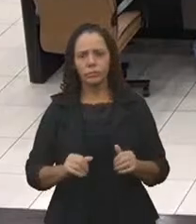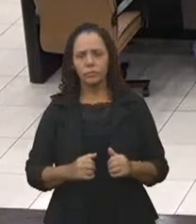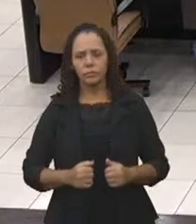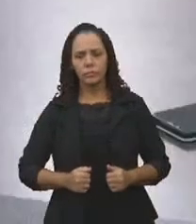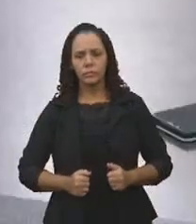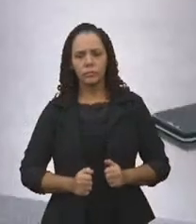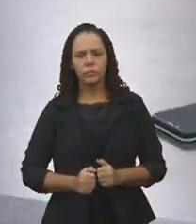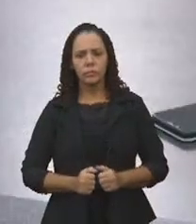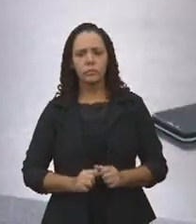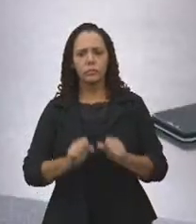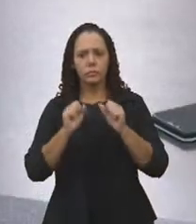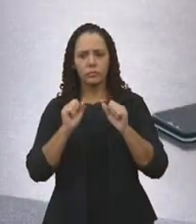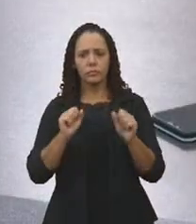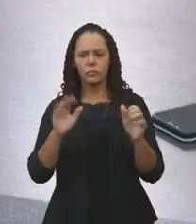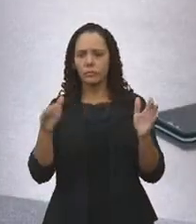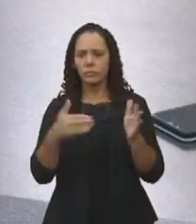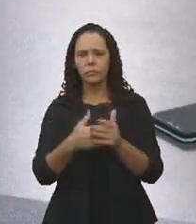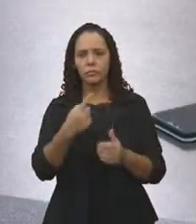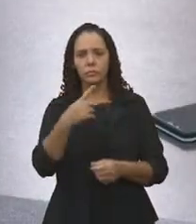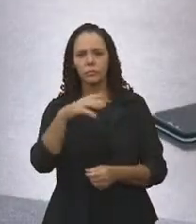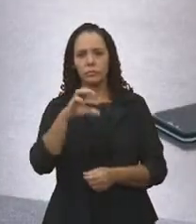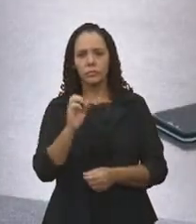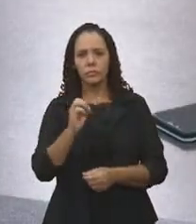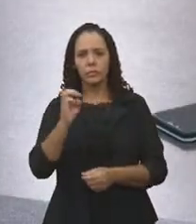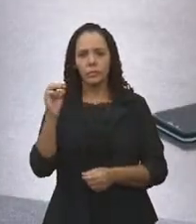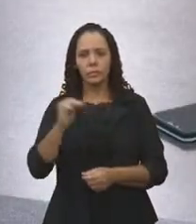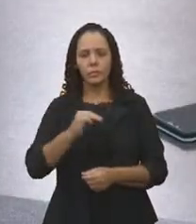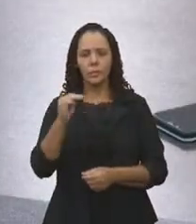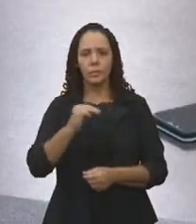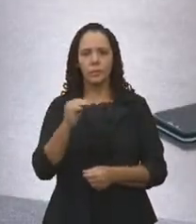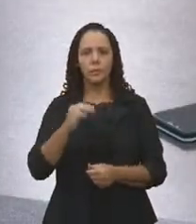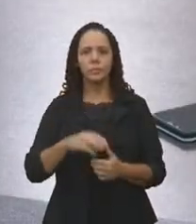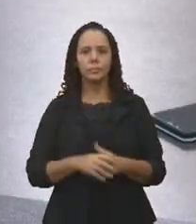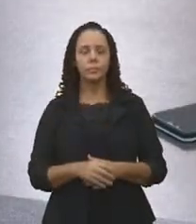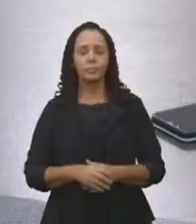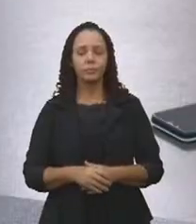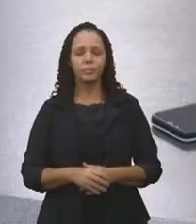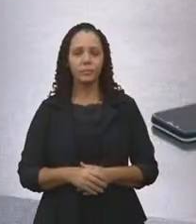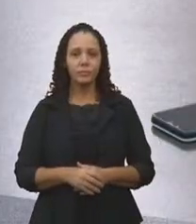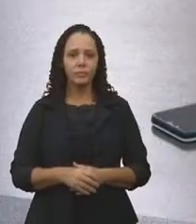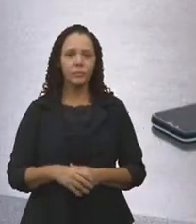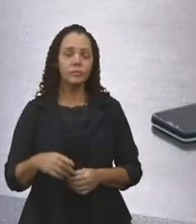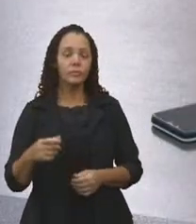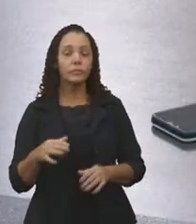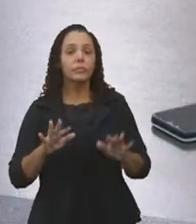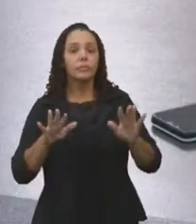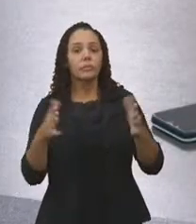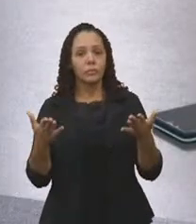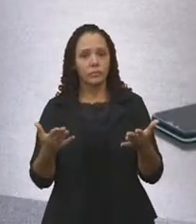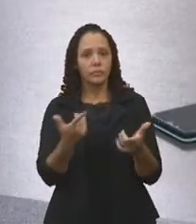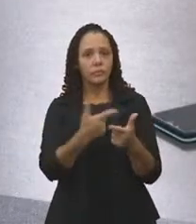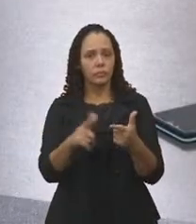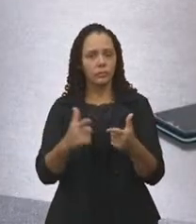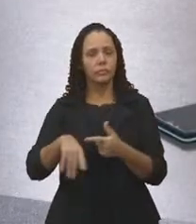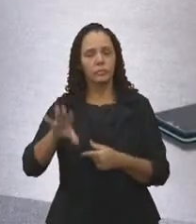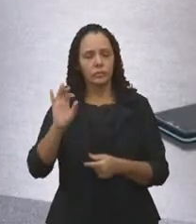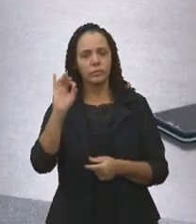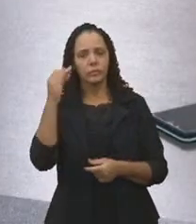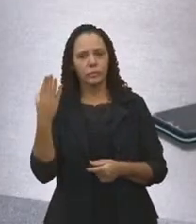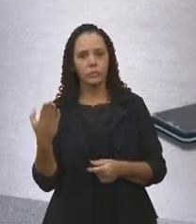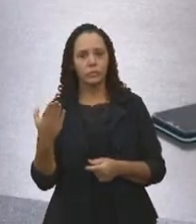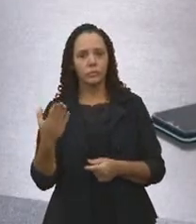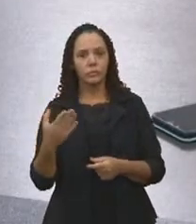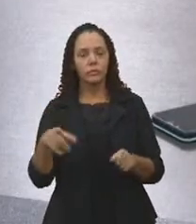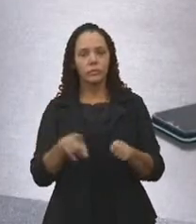Não, pode falar até 10, se o presidente decidir. Então, nós estamos nessa situação aí, e sobre